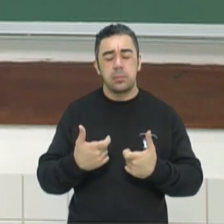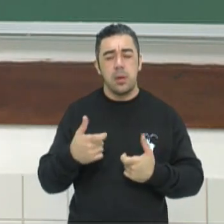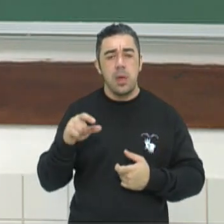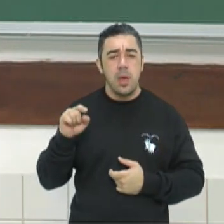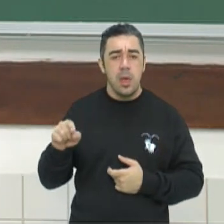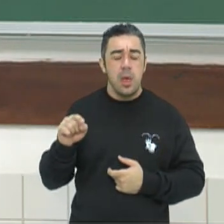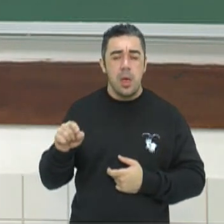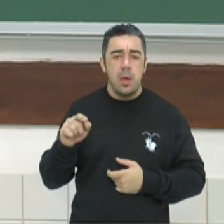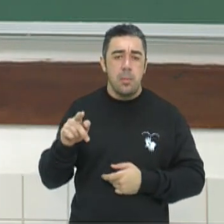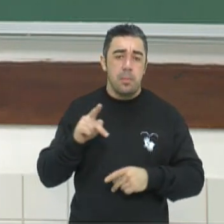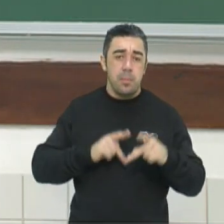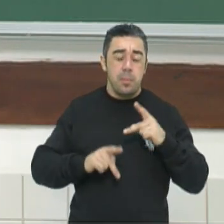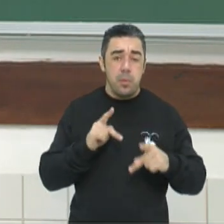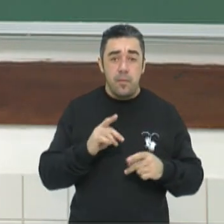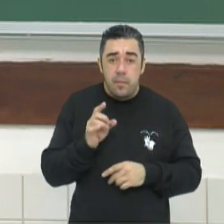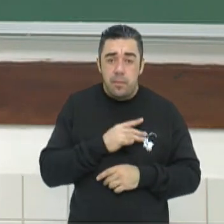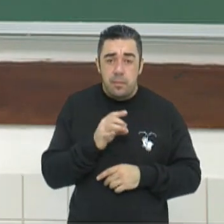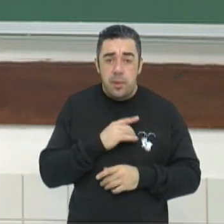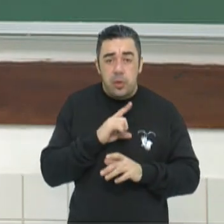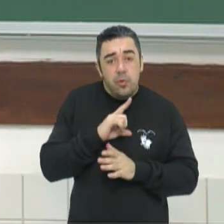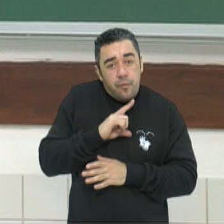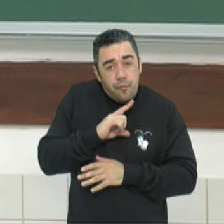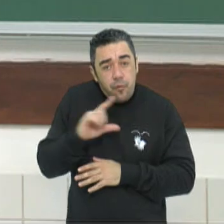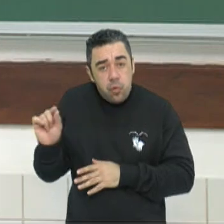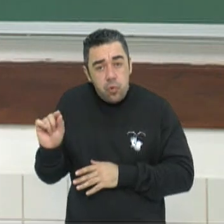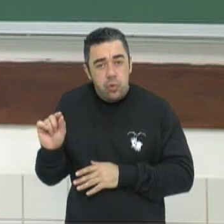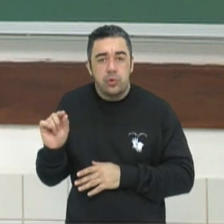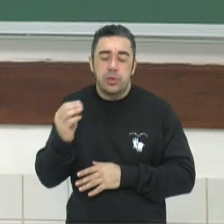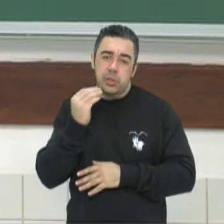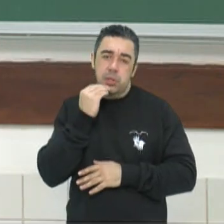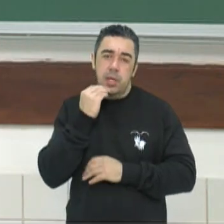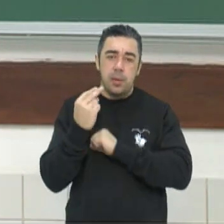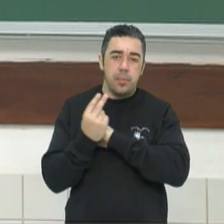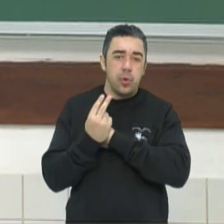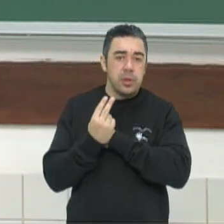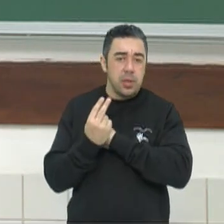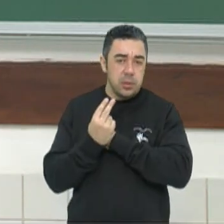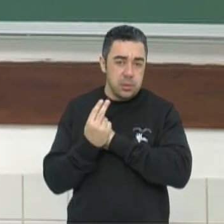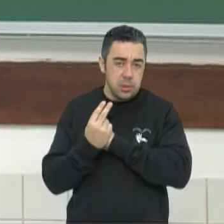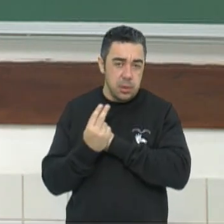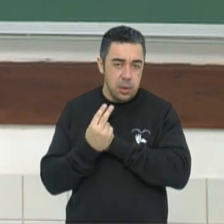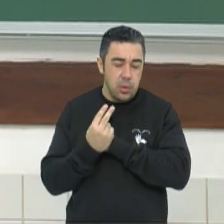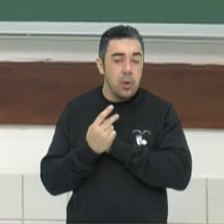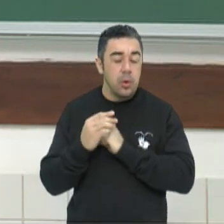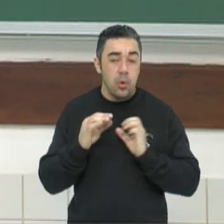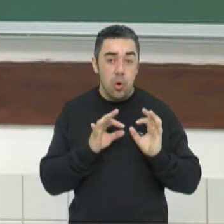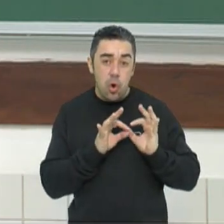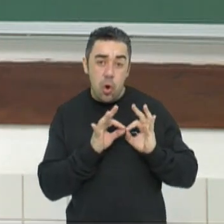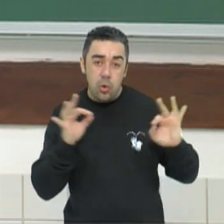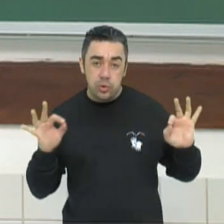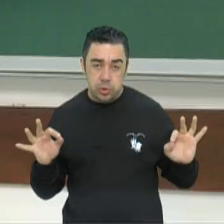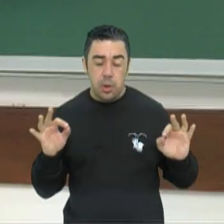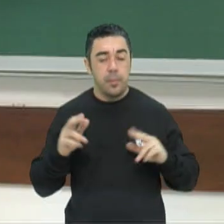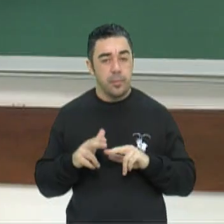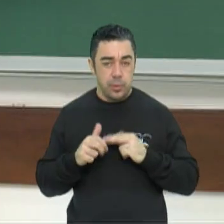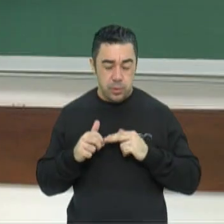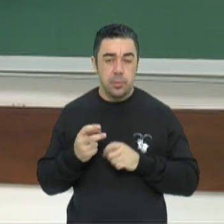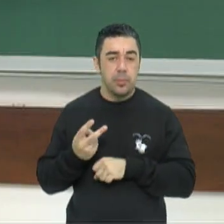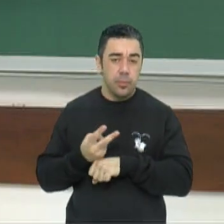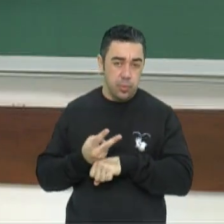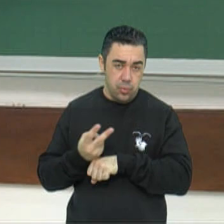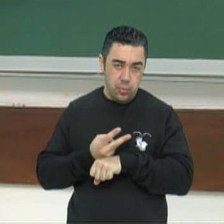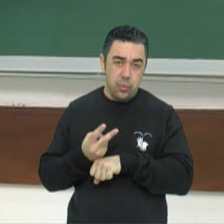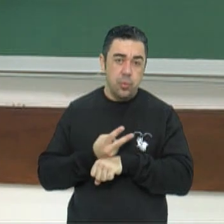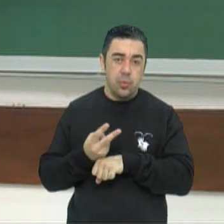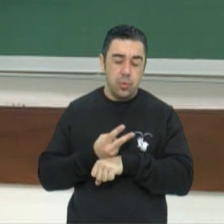esses povos, então, procuram se proteger, se afastando dessa colonização. E, por isso, tá, procurando exatamente